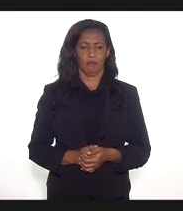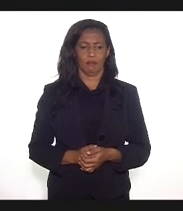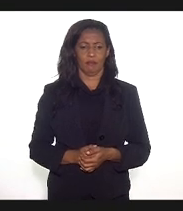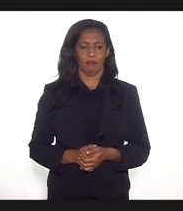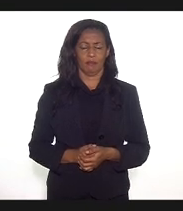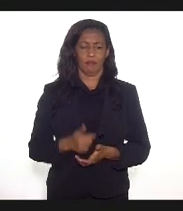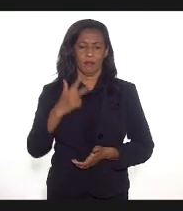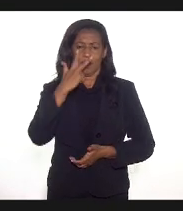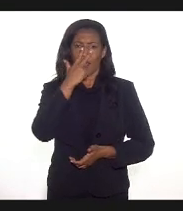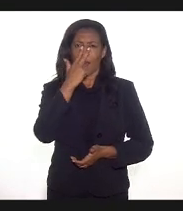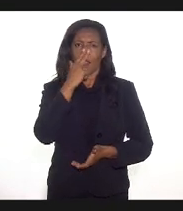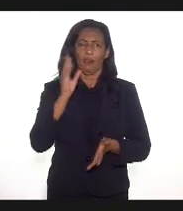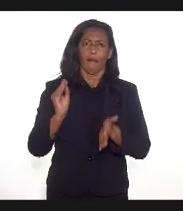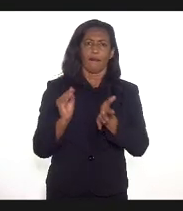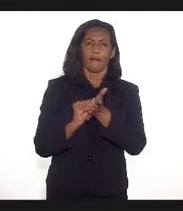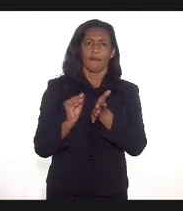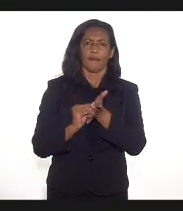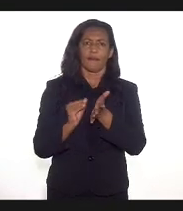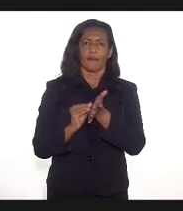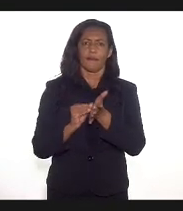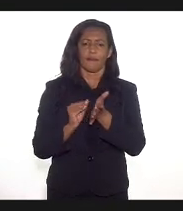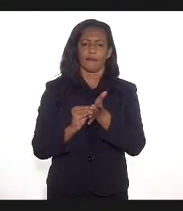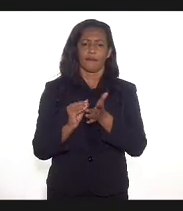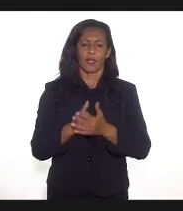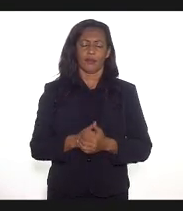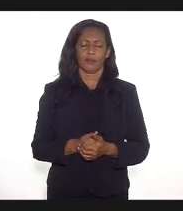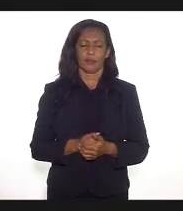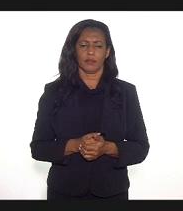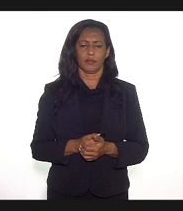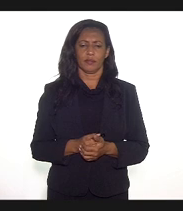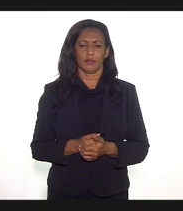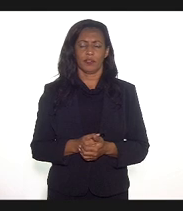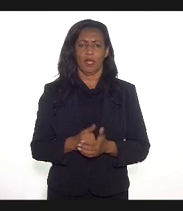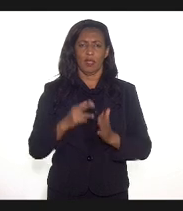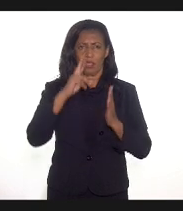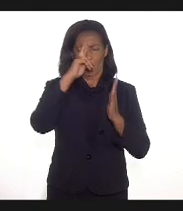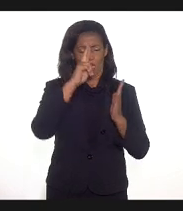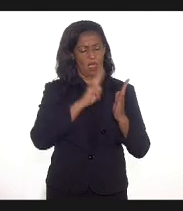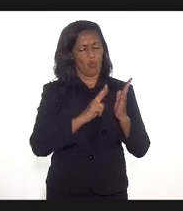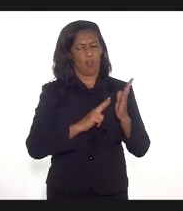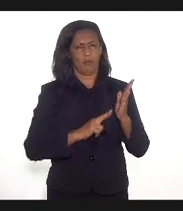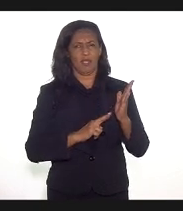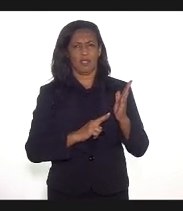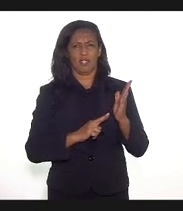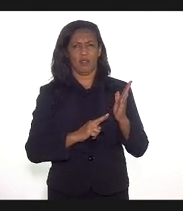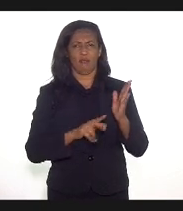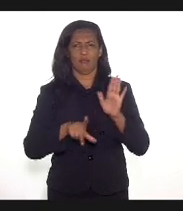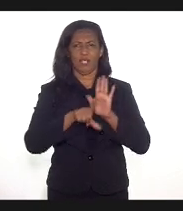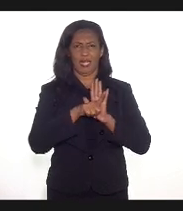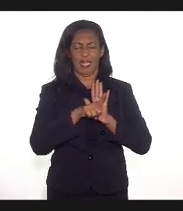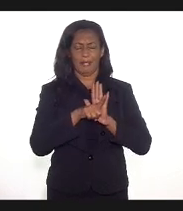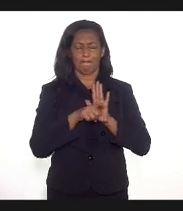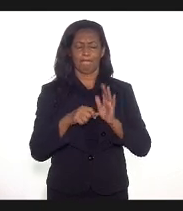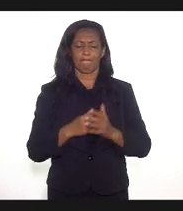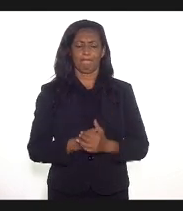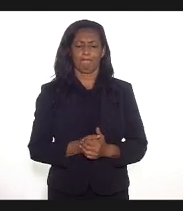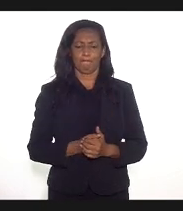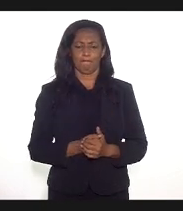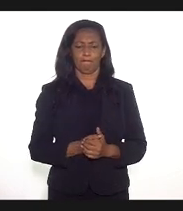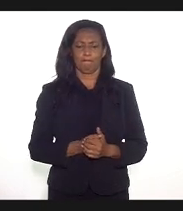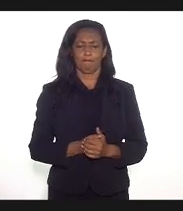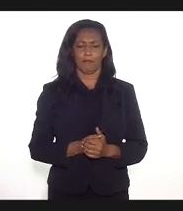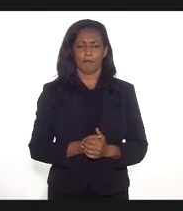Me parece que a falta de uma revisão da regulamentação da lei, ao contrário do que o Luiz falou, Luiz